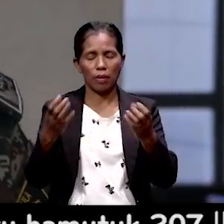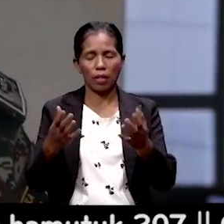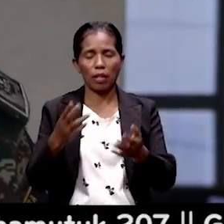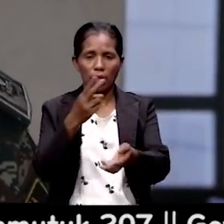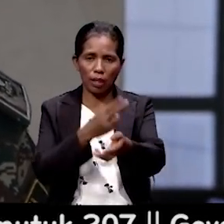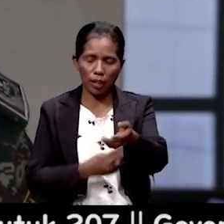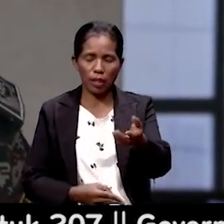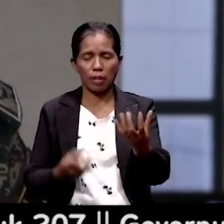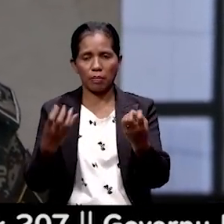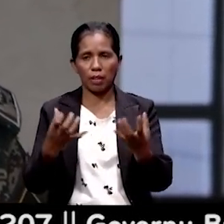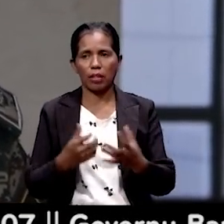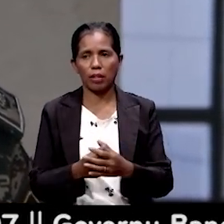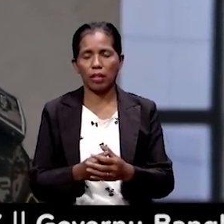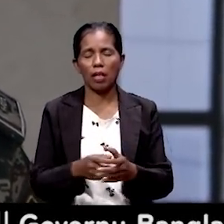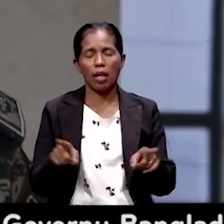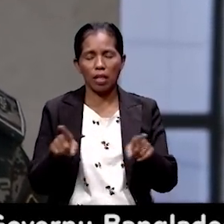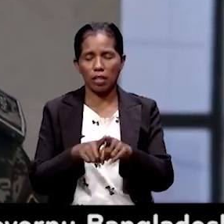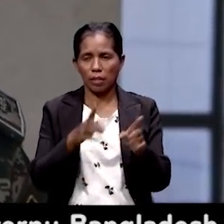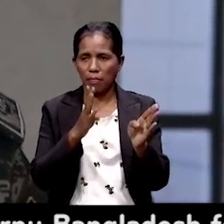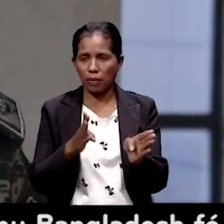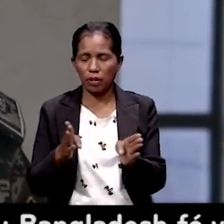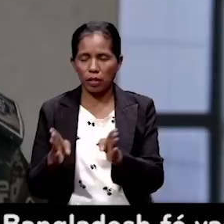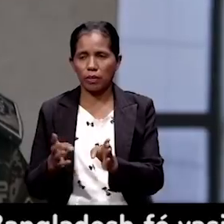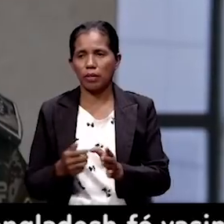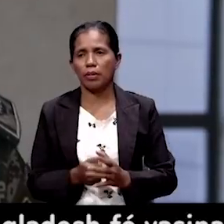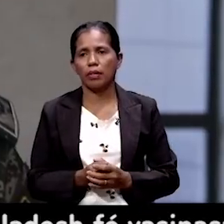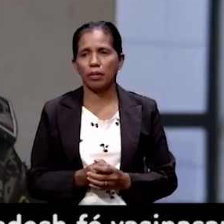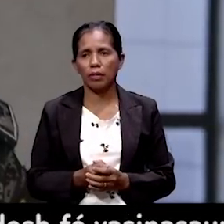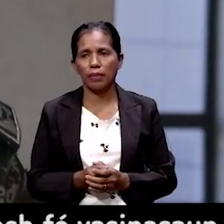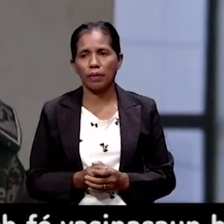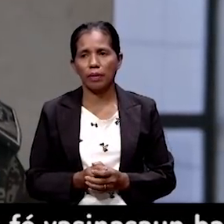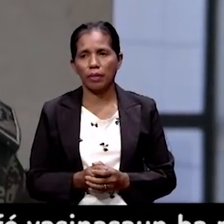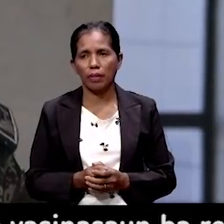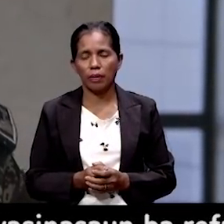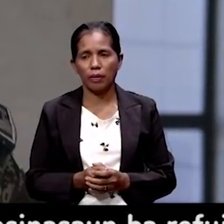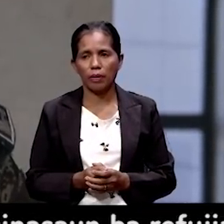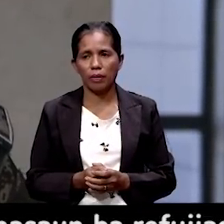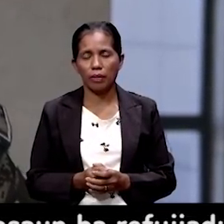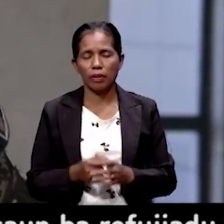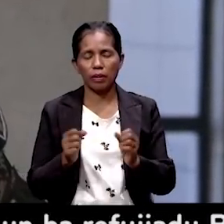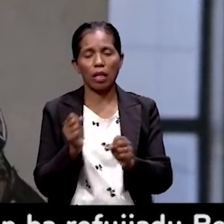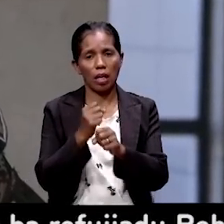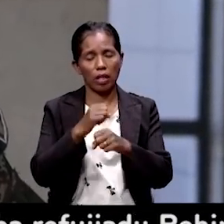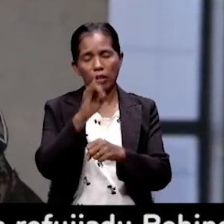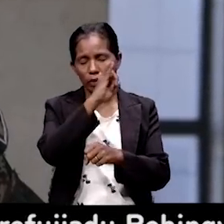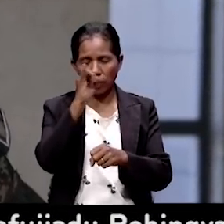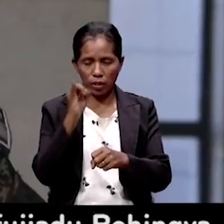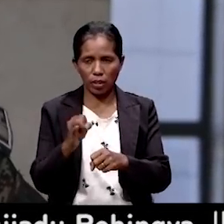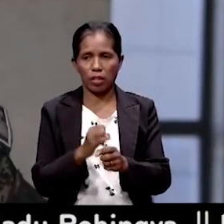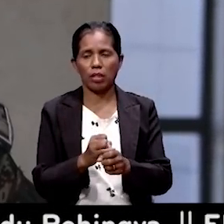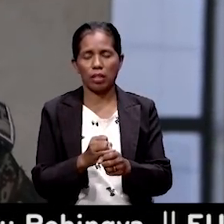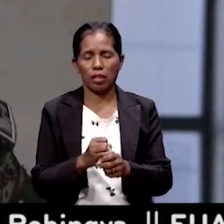Amin kata kita ini proses FFDT se averiguar, se investir, causa